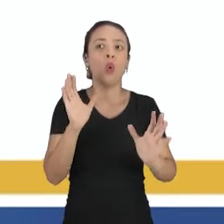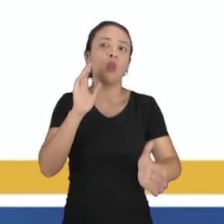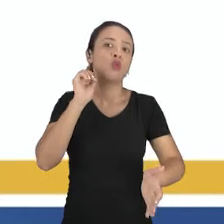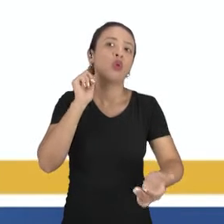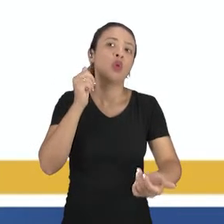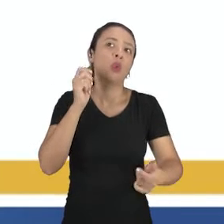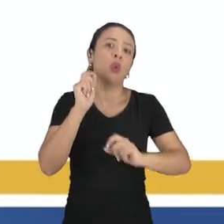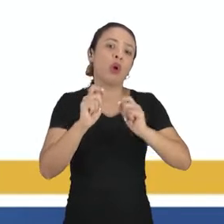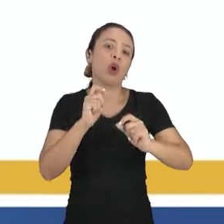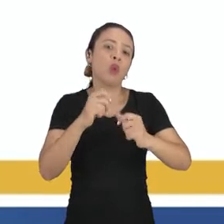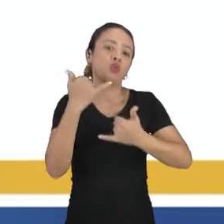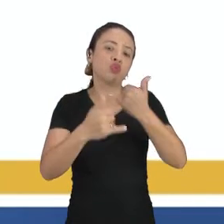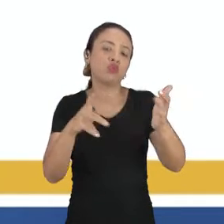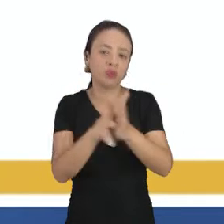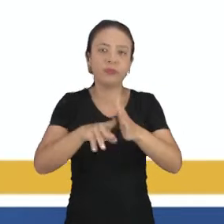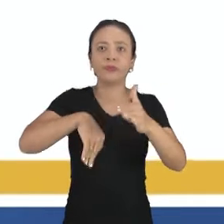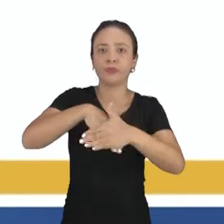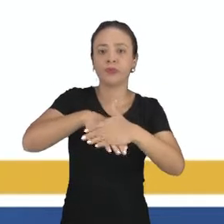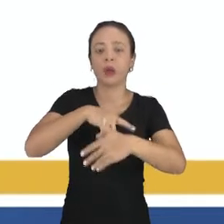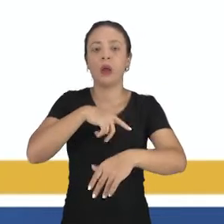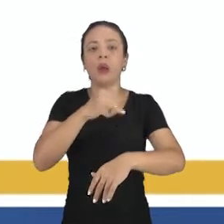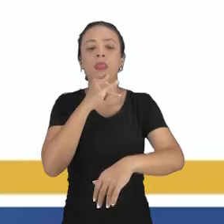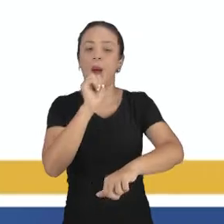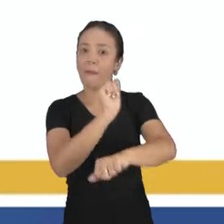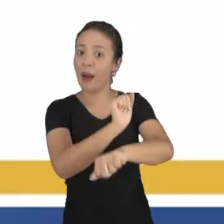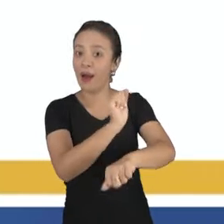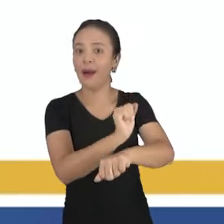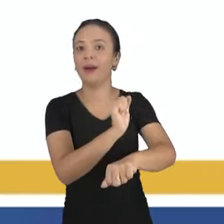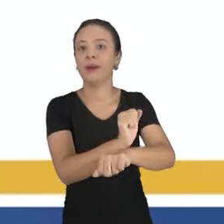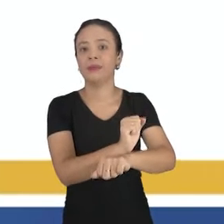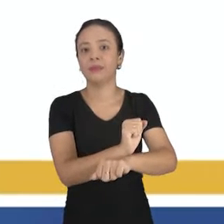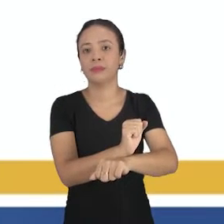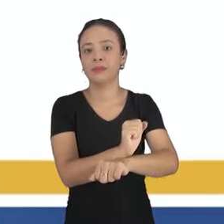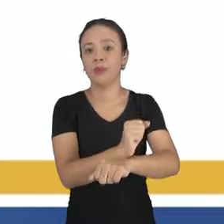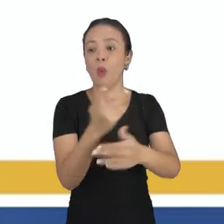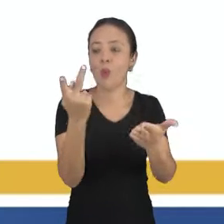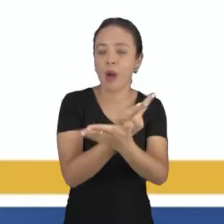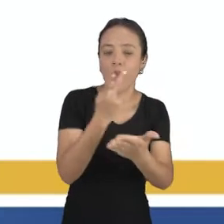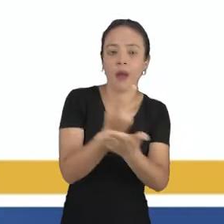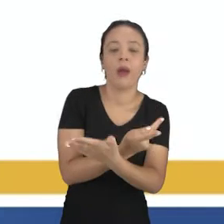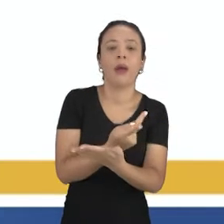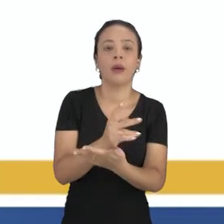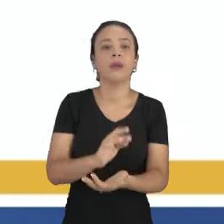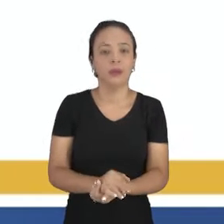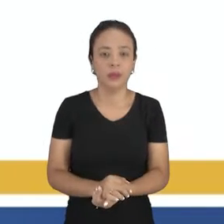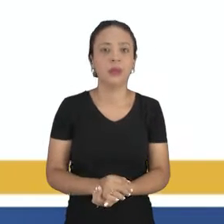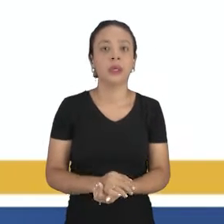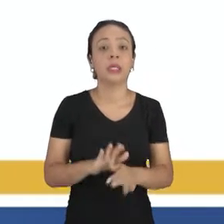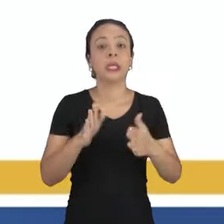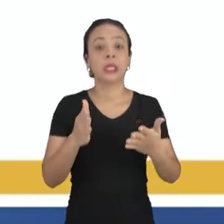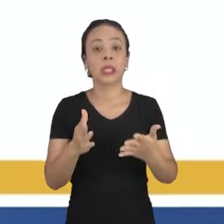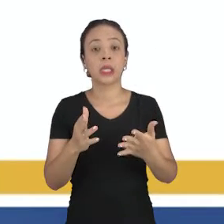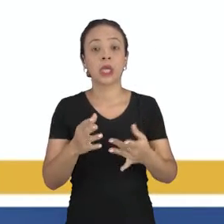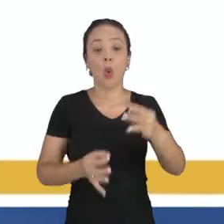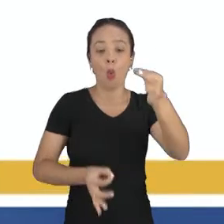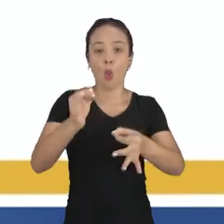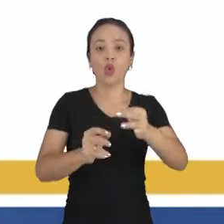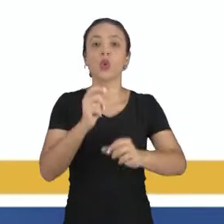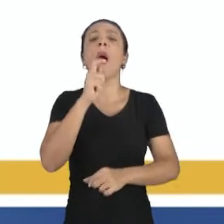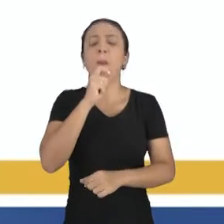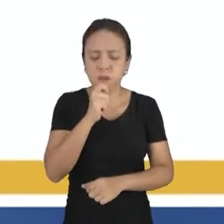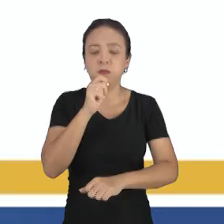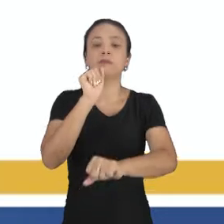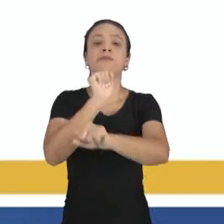tem umas paralisações uma falta em alguma coisa ocorreu de errado e tão juiz para Então